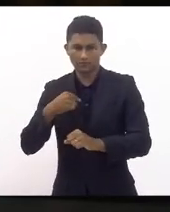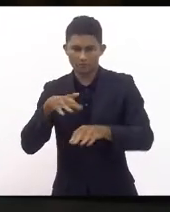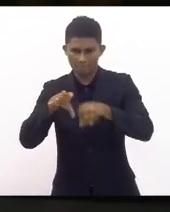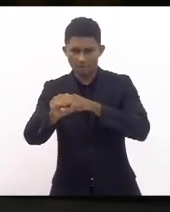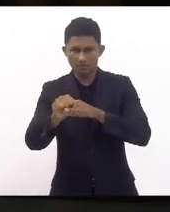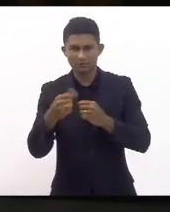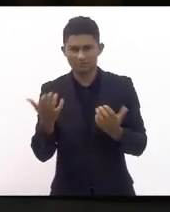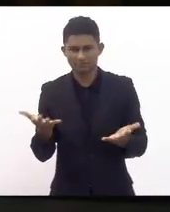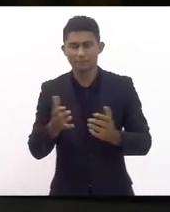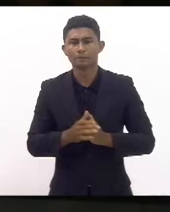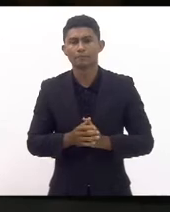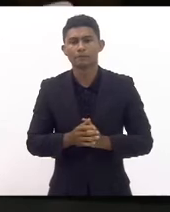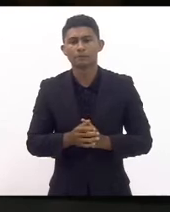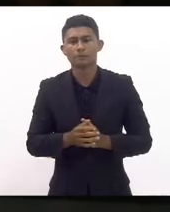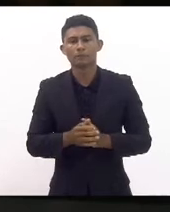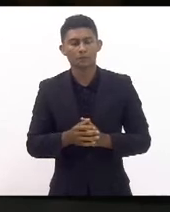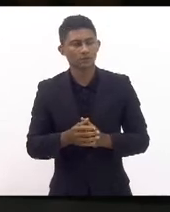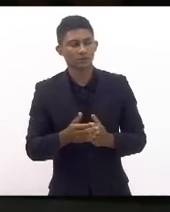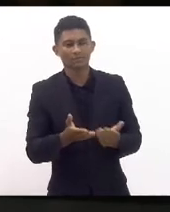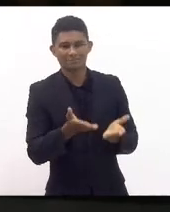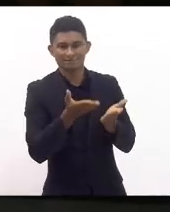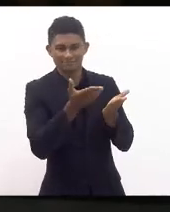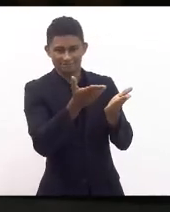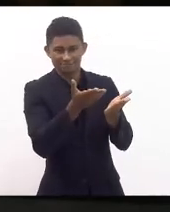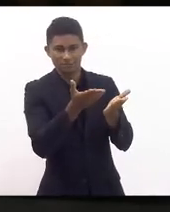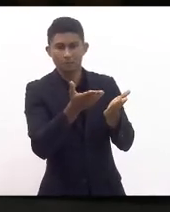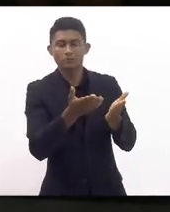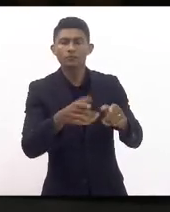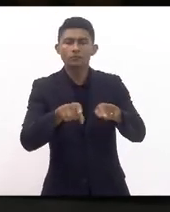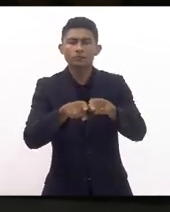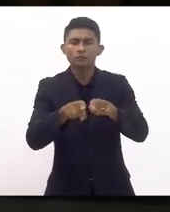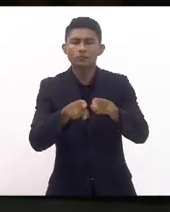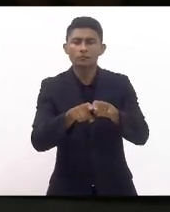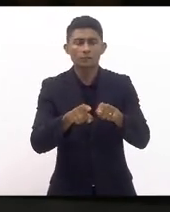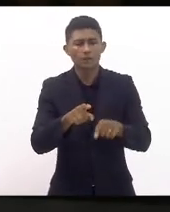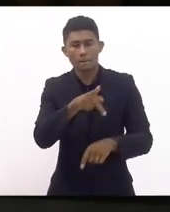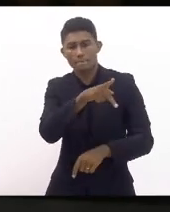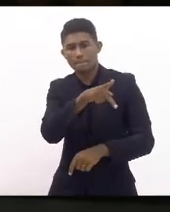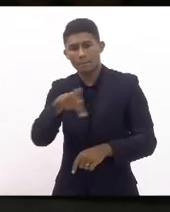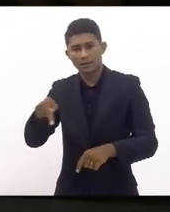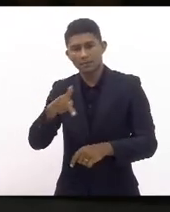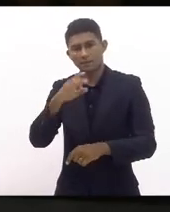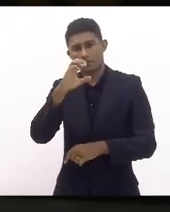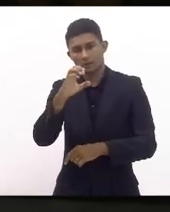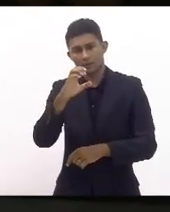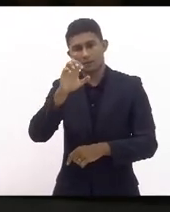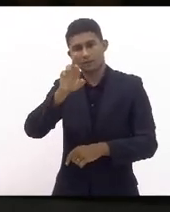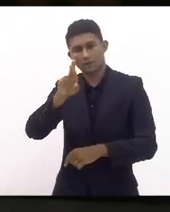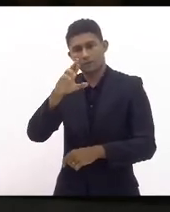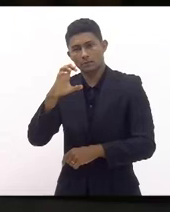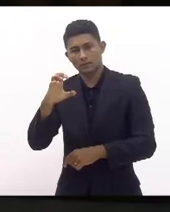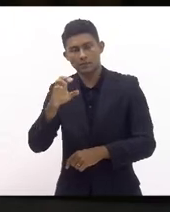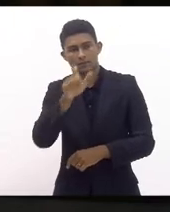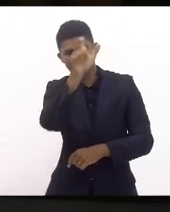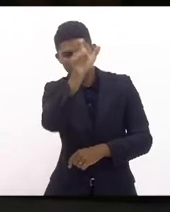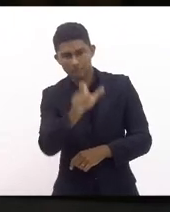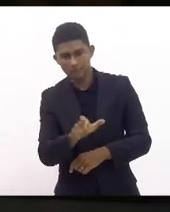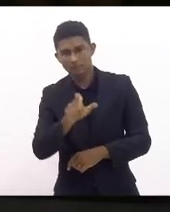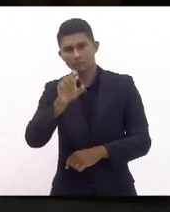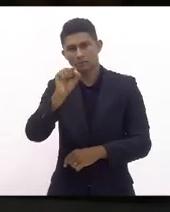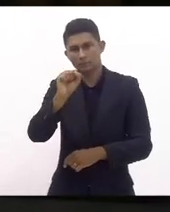aproveitando, quando eu cumprimento o Jurandir, pela formação, eu cumprimento o presidente do CRC, que está aqui, o Samir, meu querido